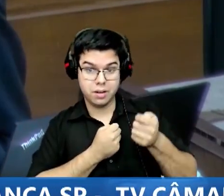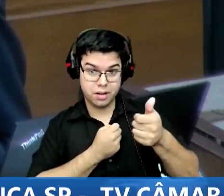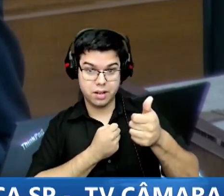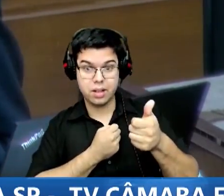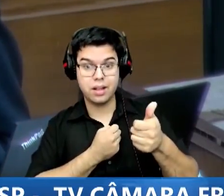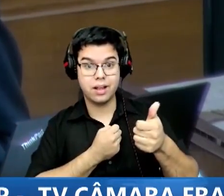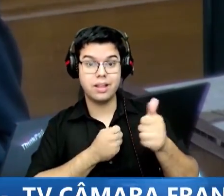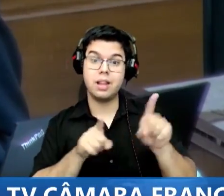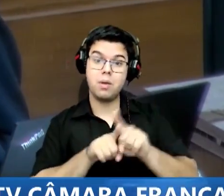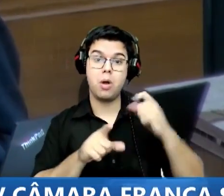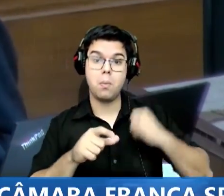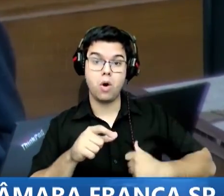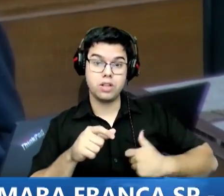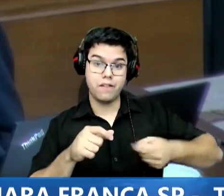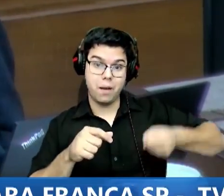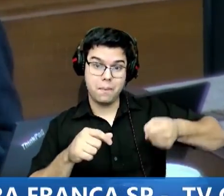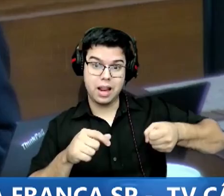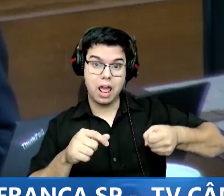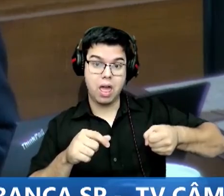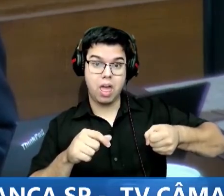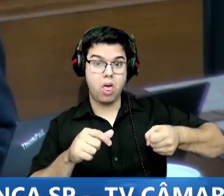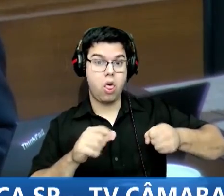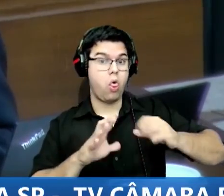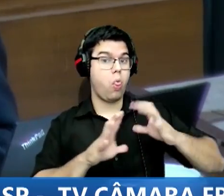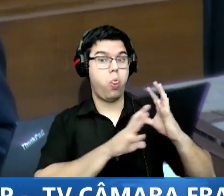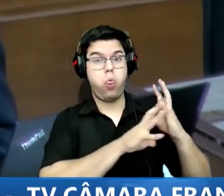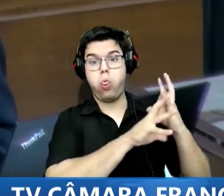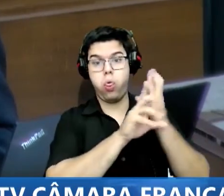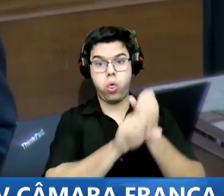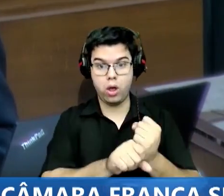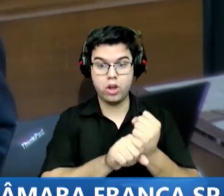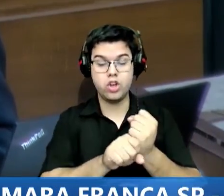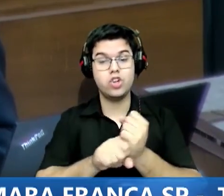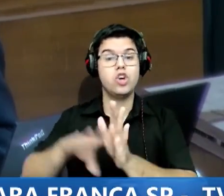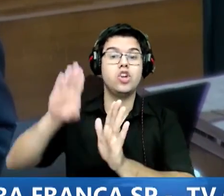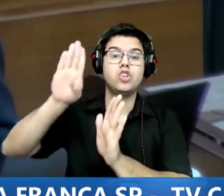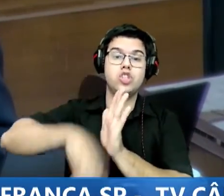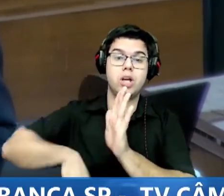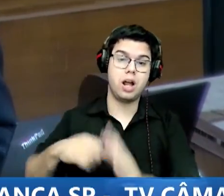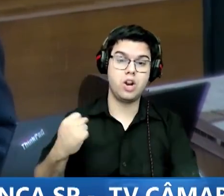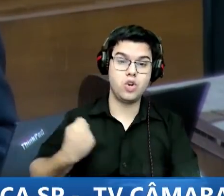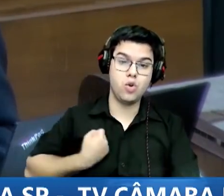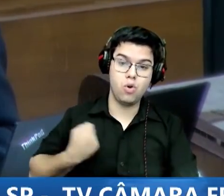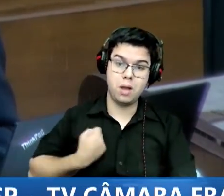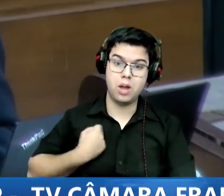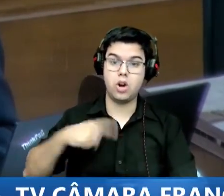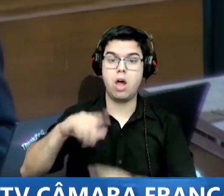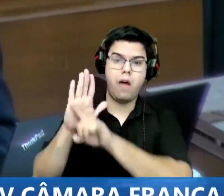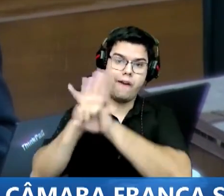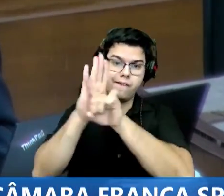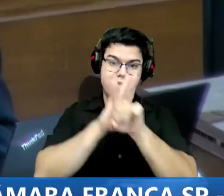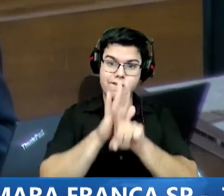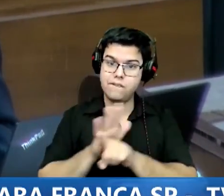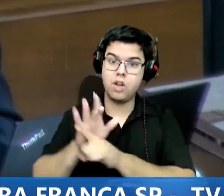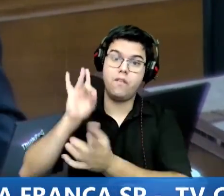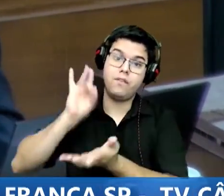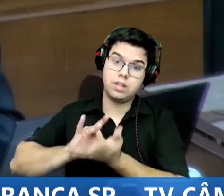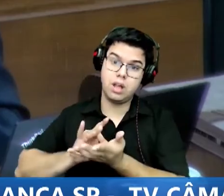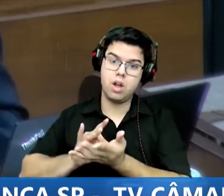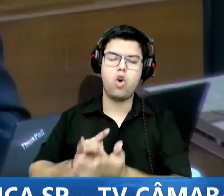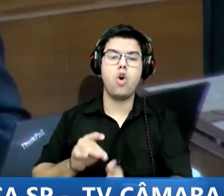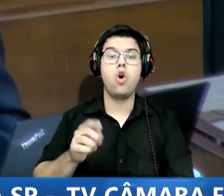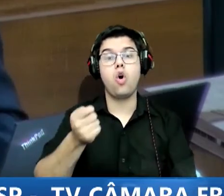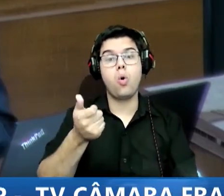que está tirando números que nós temos que levantar para ver de forma oficial. Quase 50 mil pessoas de Franca vai